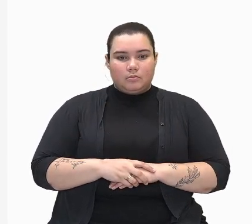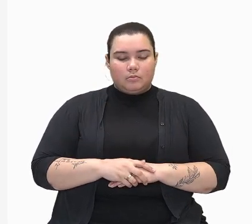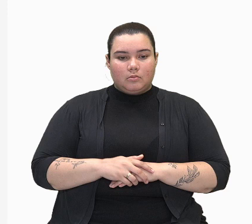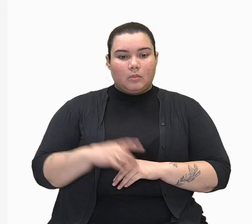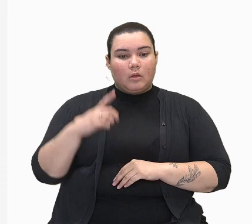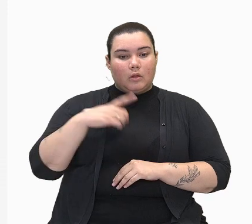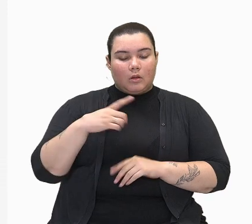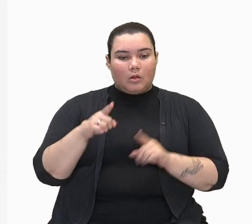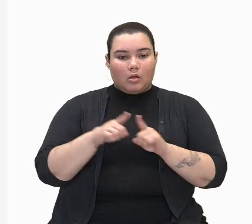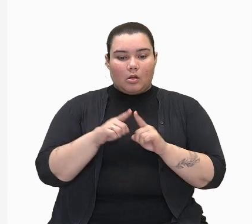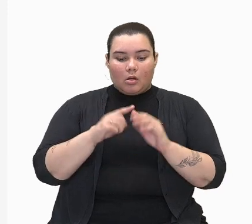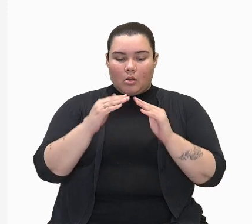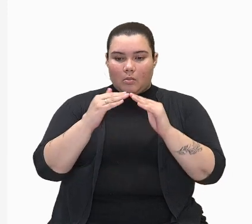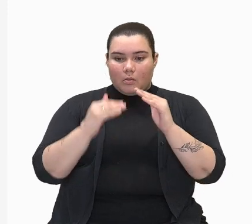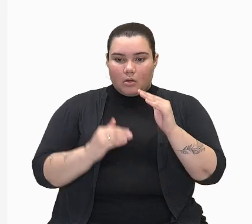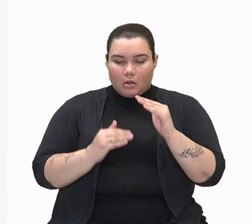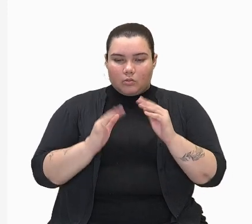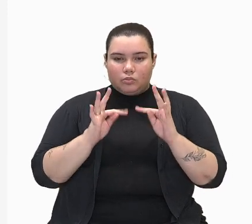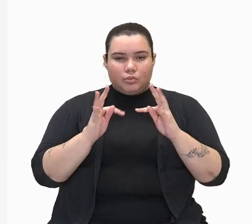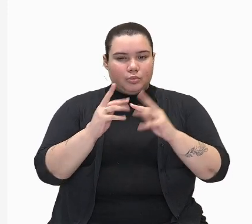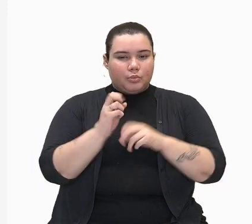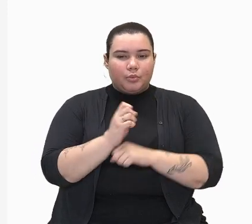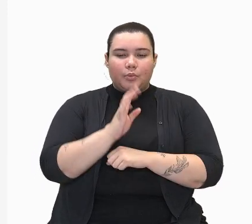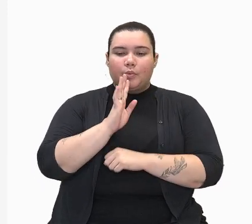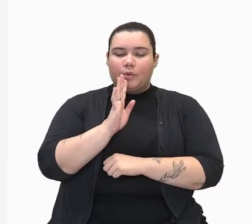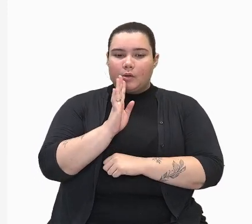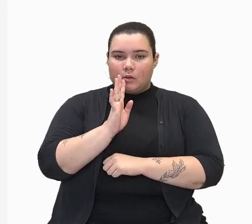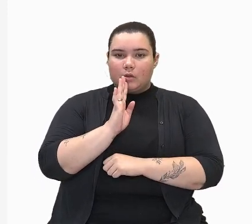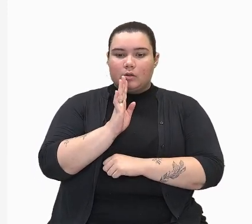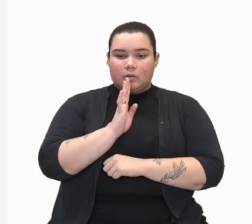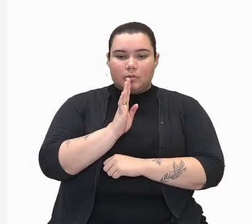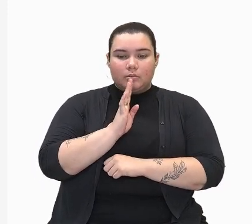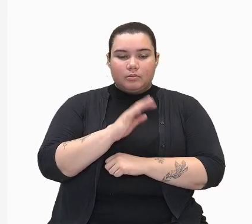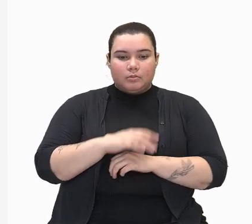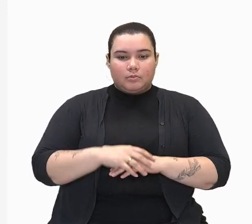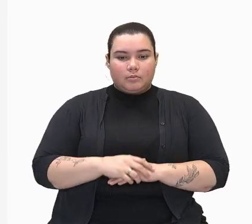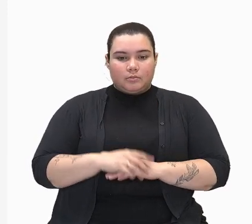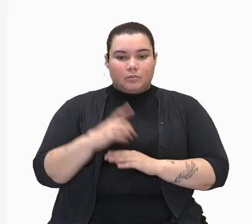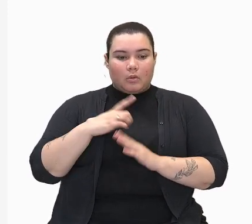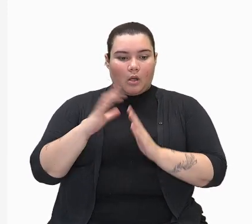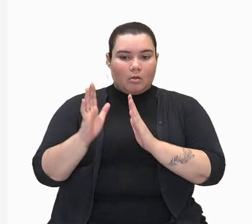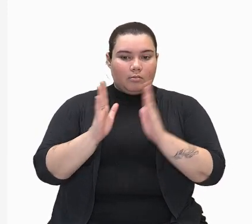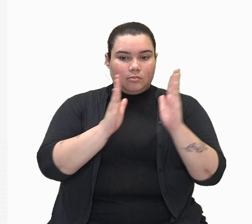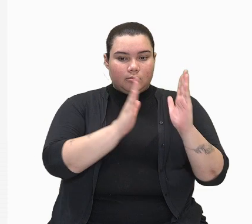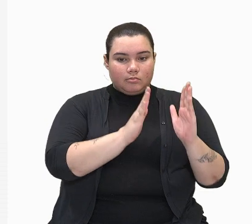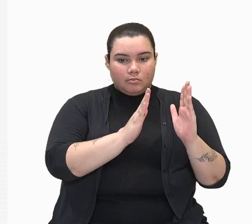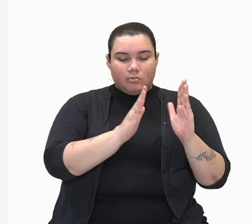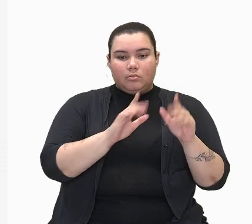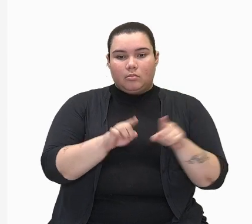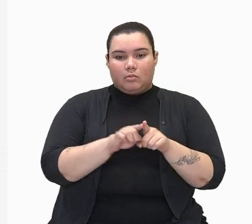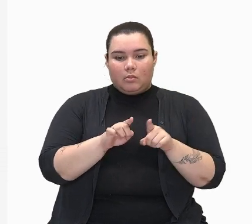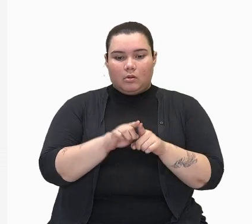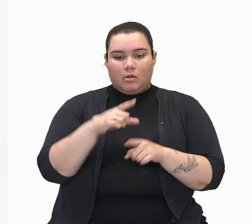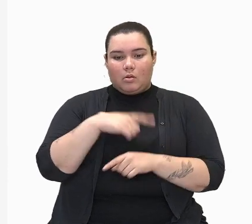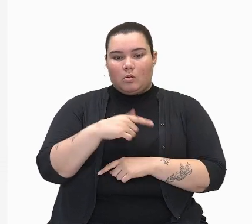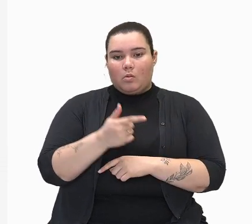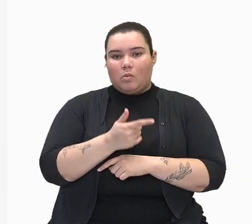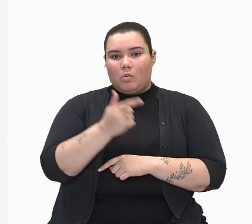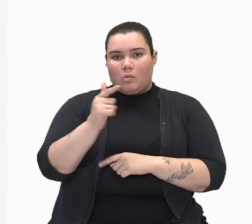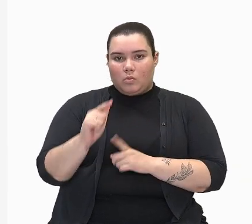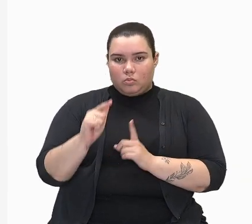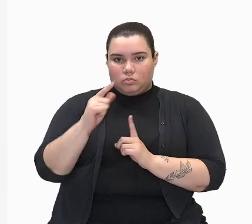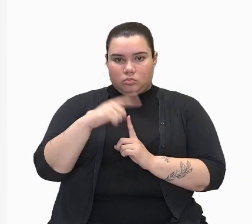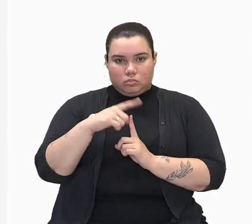Temos também aí embaixo um bem conhecido, né? E na parte aí da direita temos outro